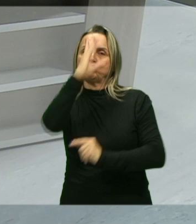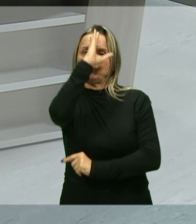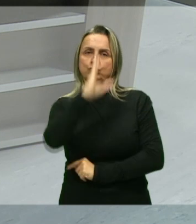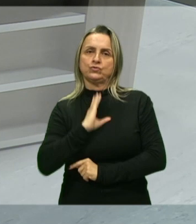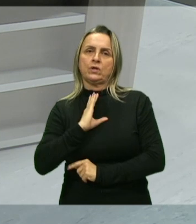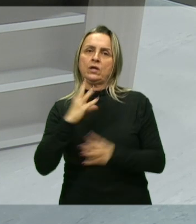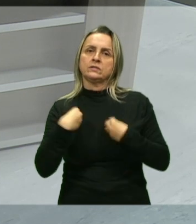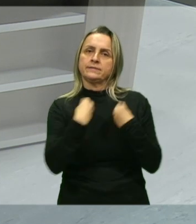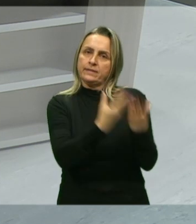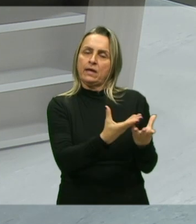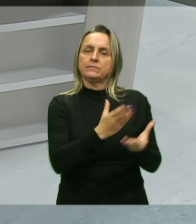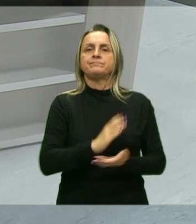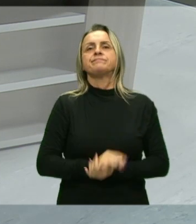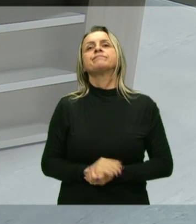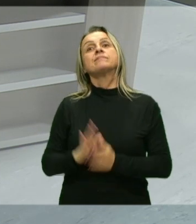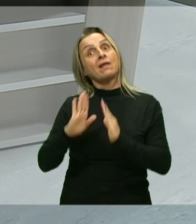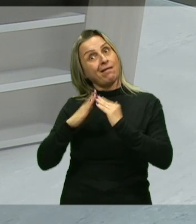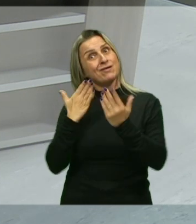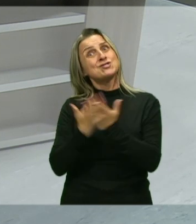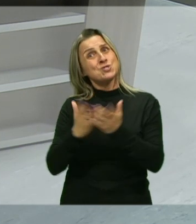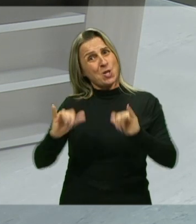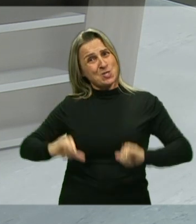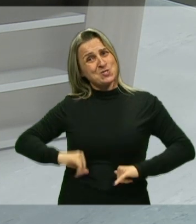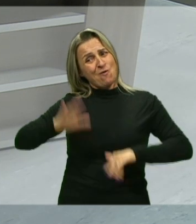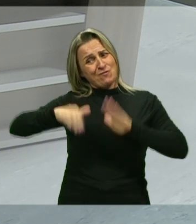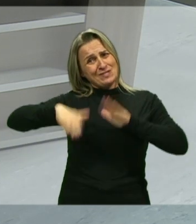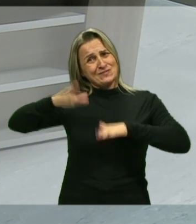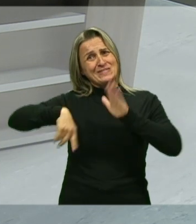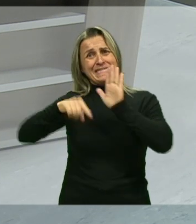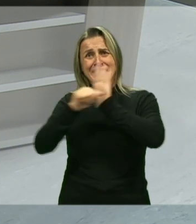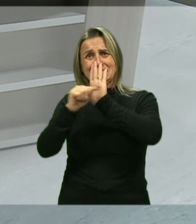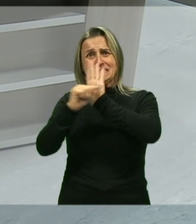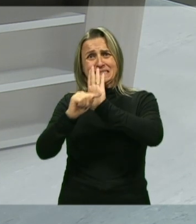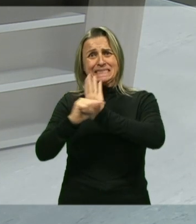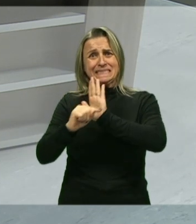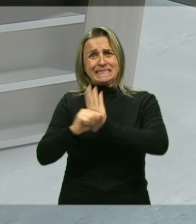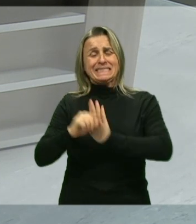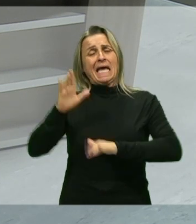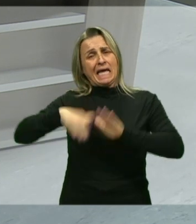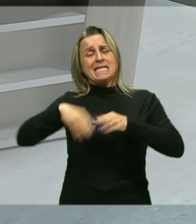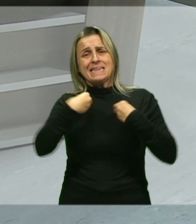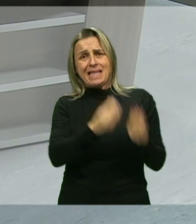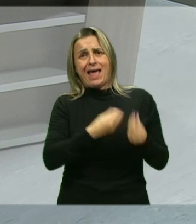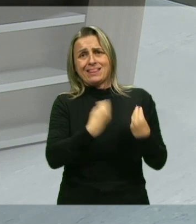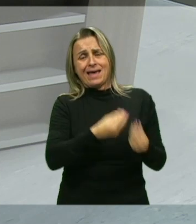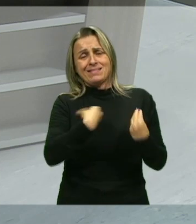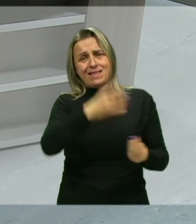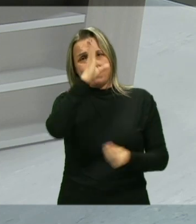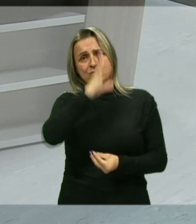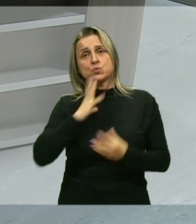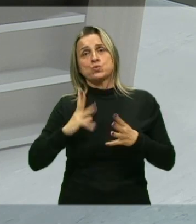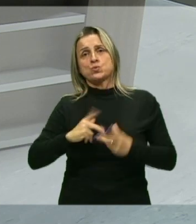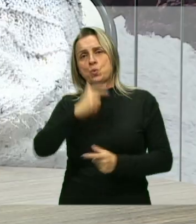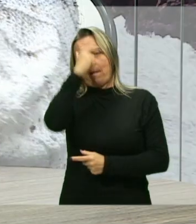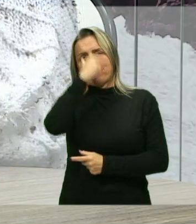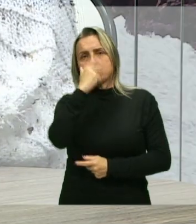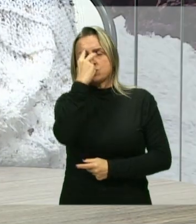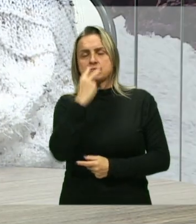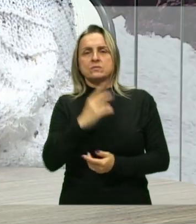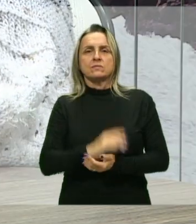a escola, às vezes, sofre esse perrengue, né, porque ela dá tudo de forma gratuita para a pessoa cega. Como que se